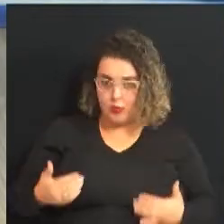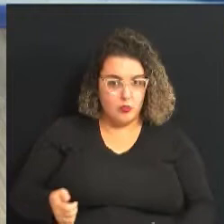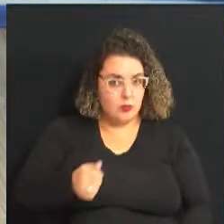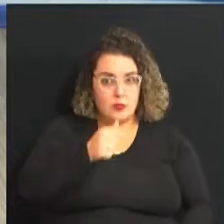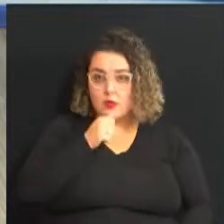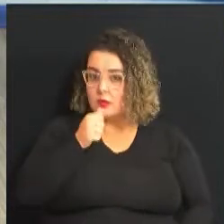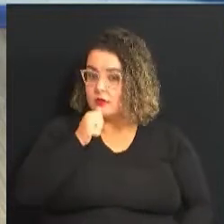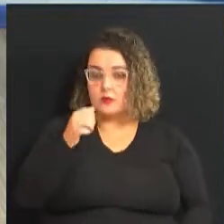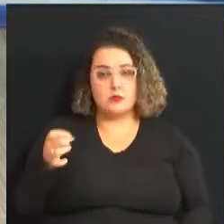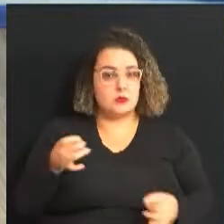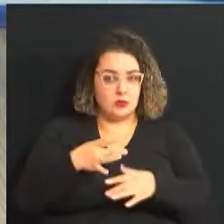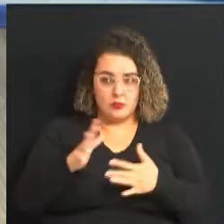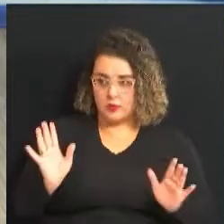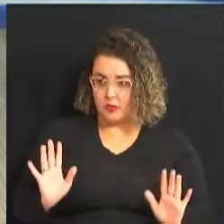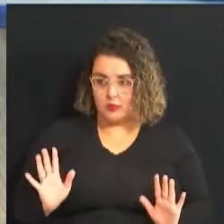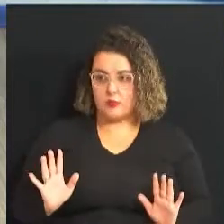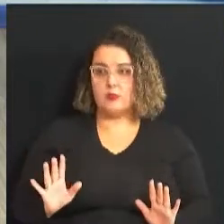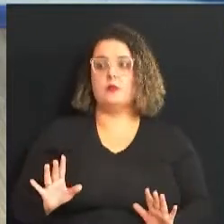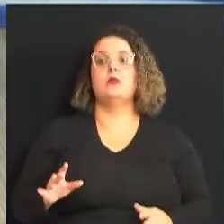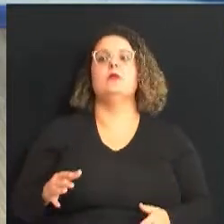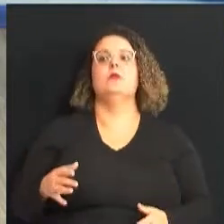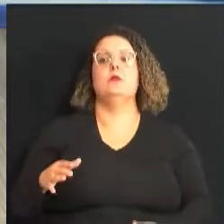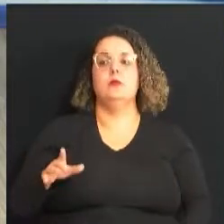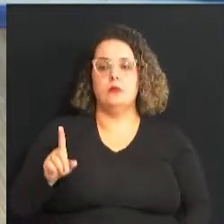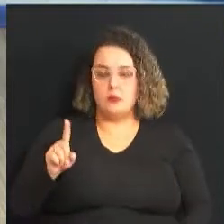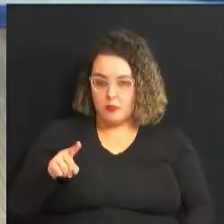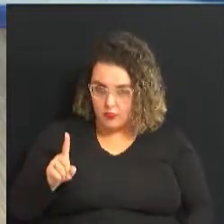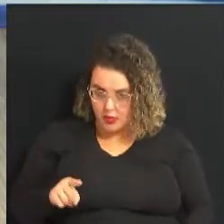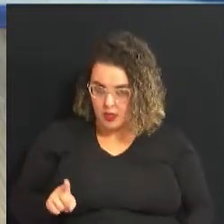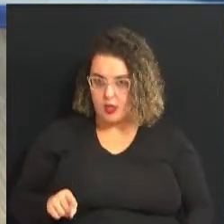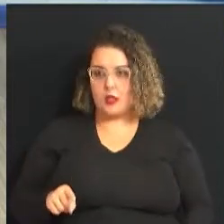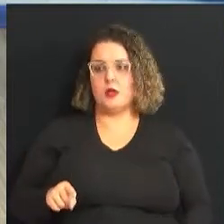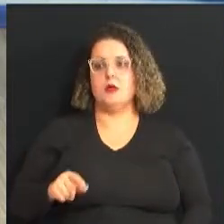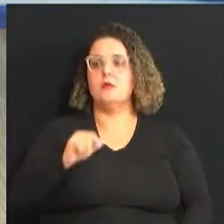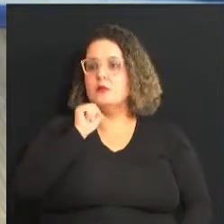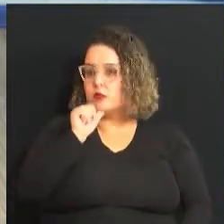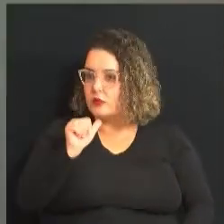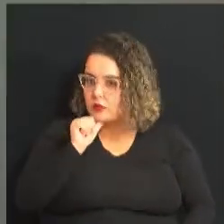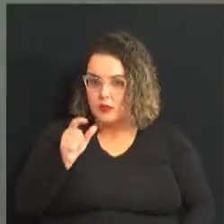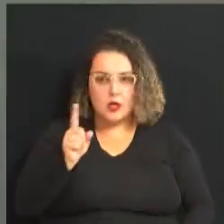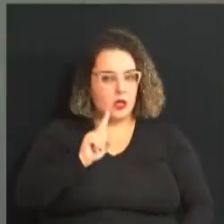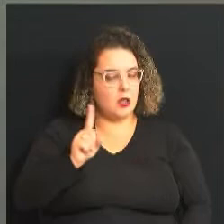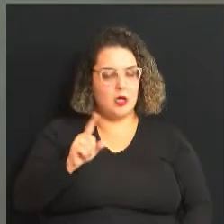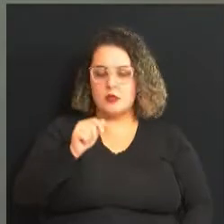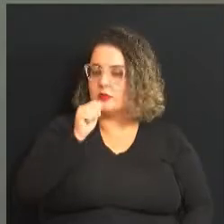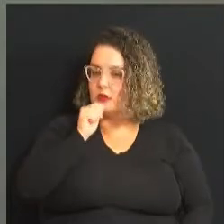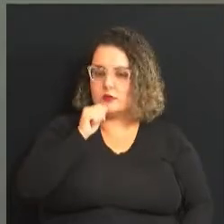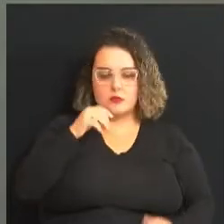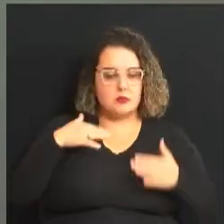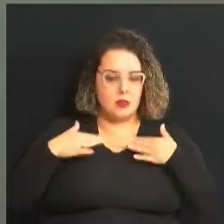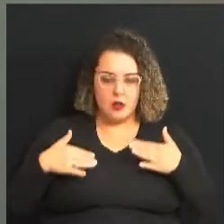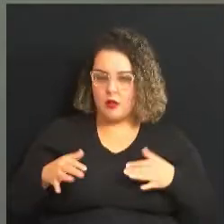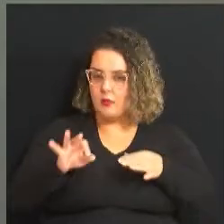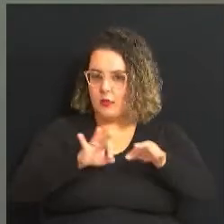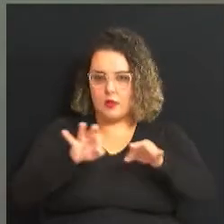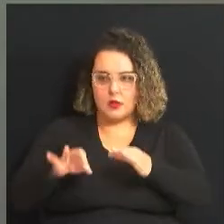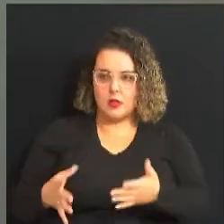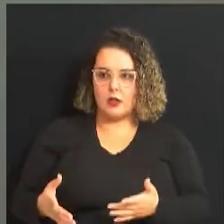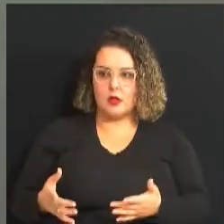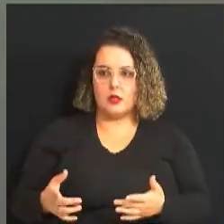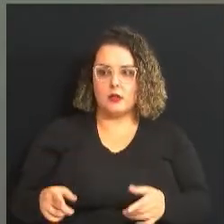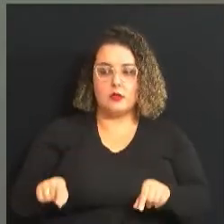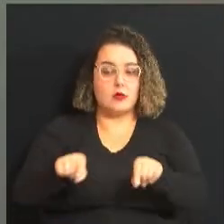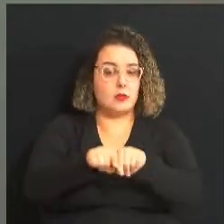preparado. Mesmo com a menstruação. Tanto é que não é incomum você ver